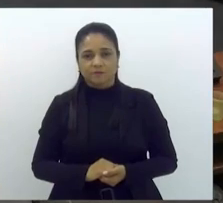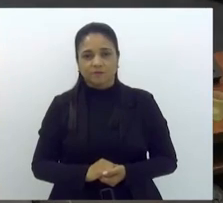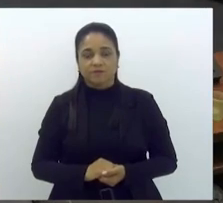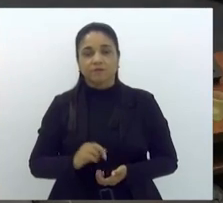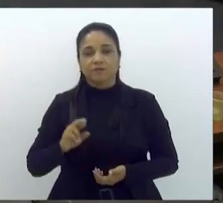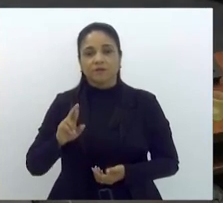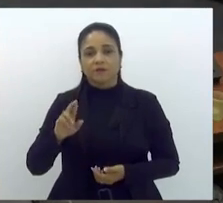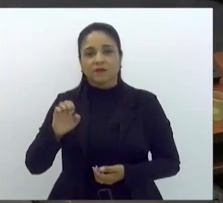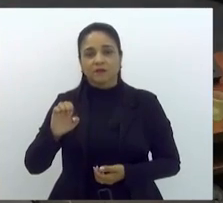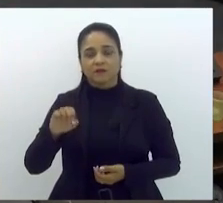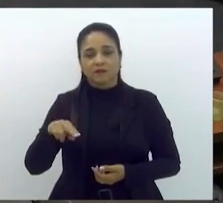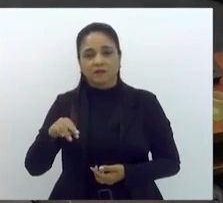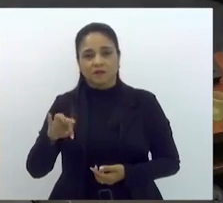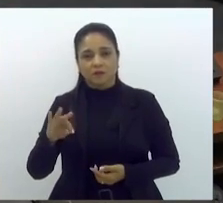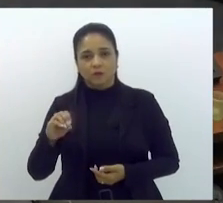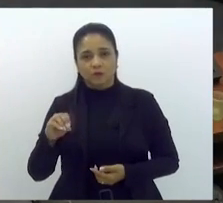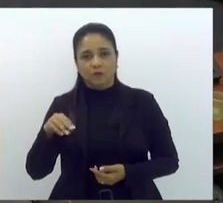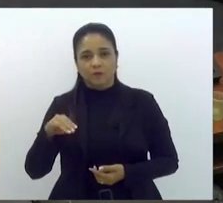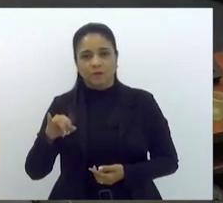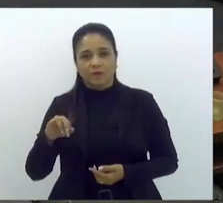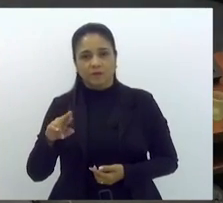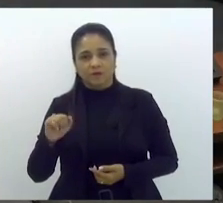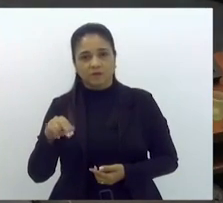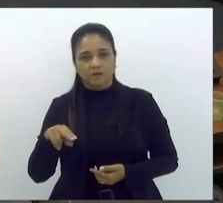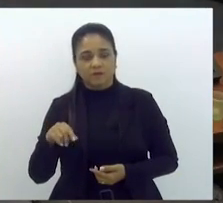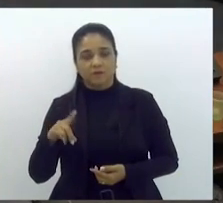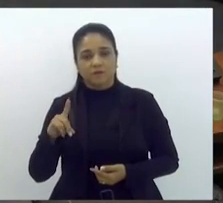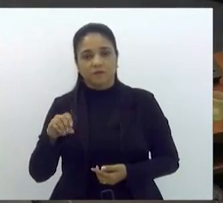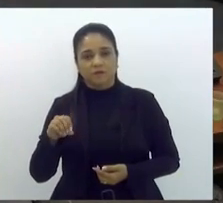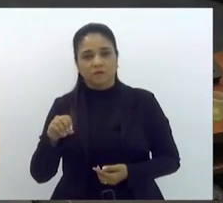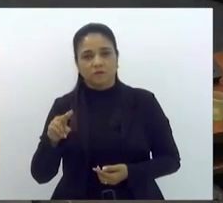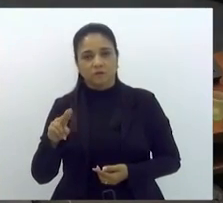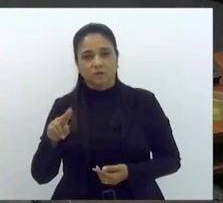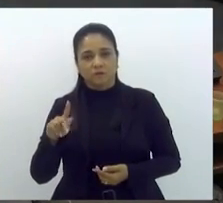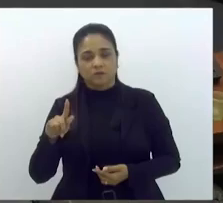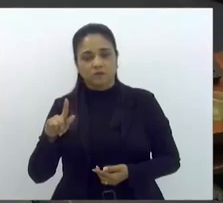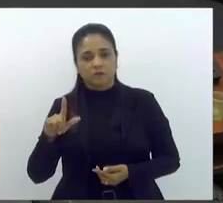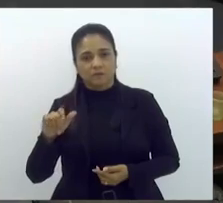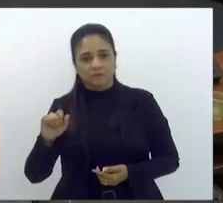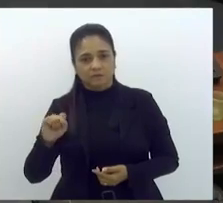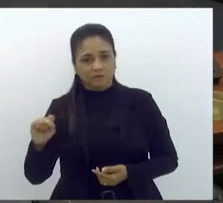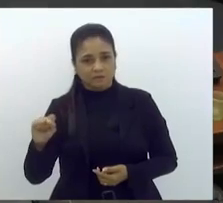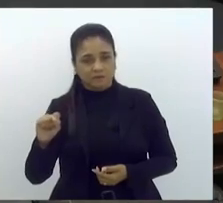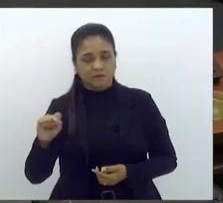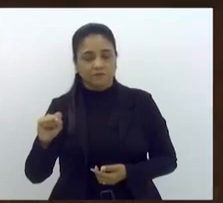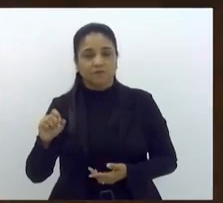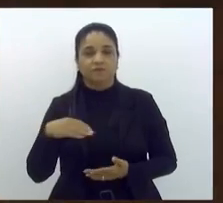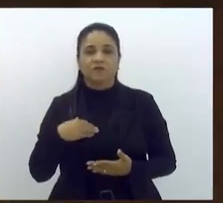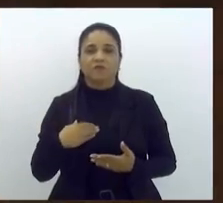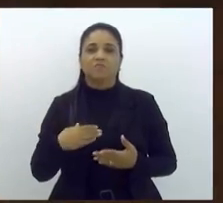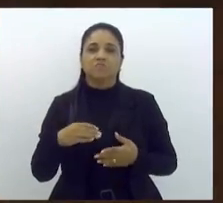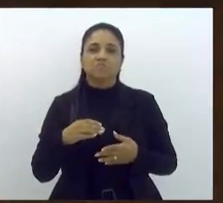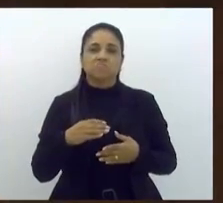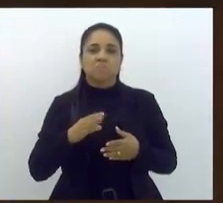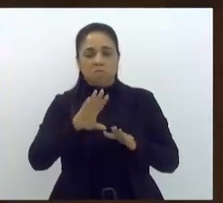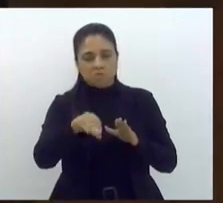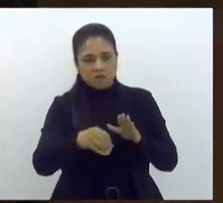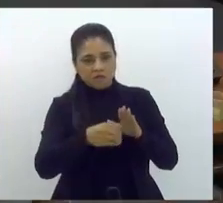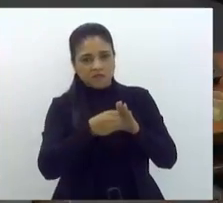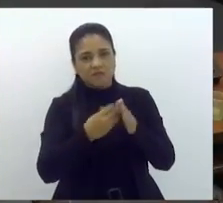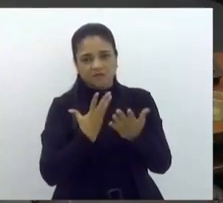Renato Miranda Douglas por favor Presidente parecer favorável